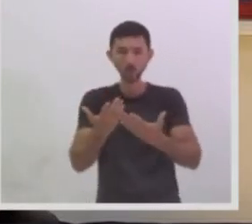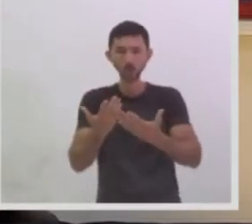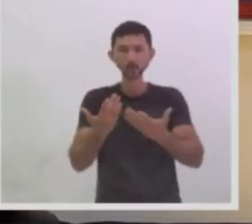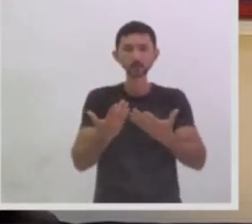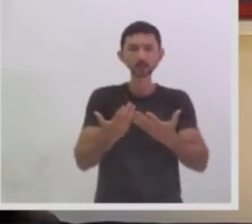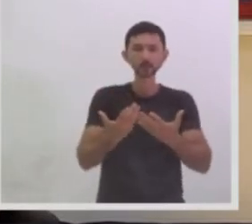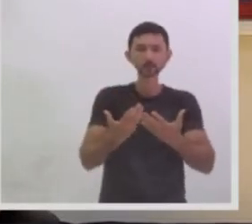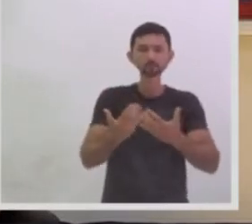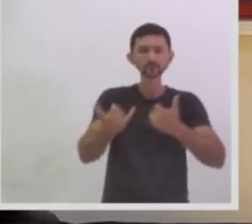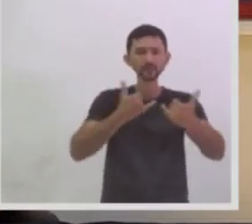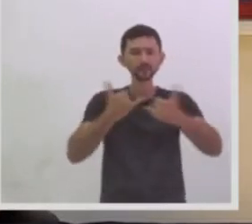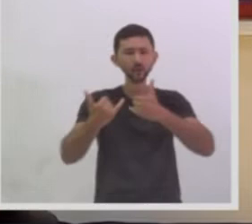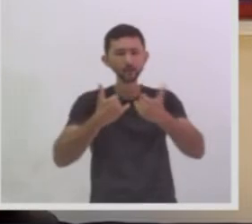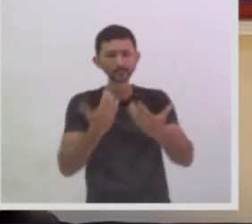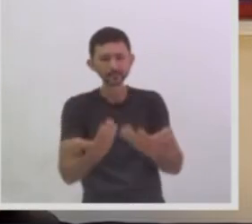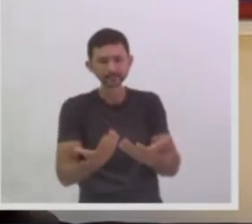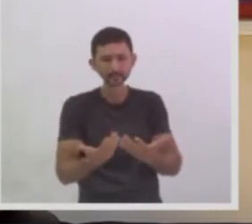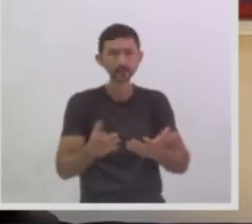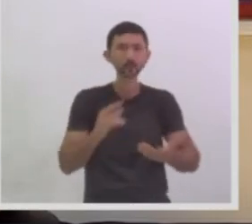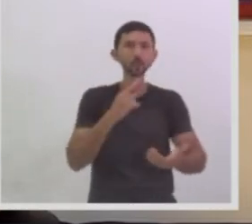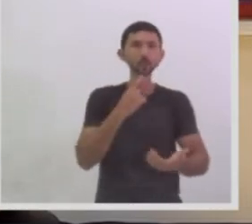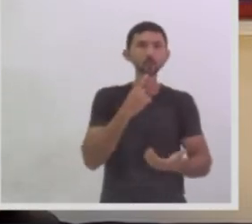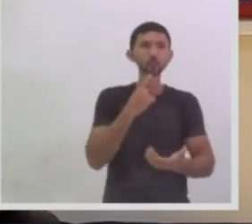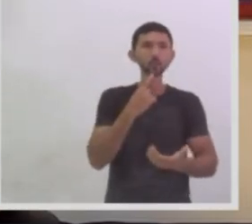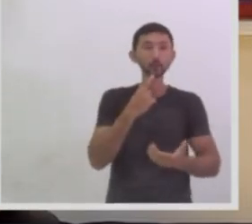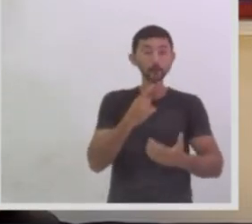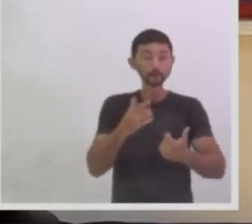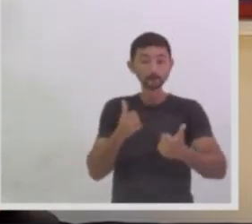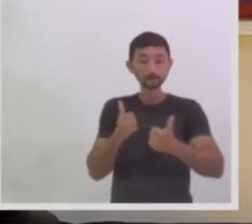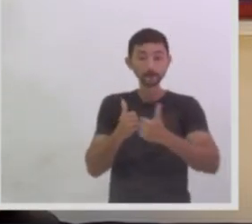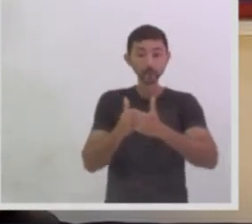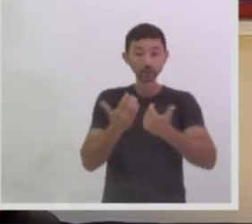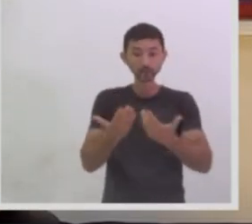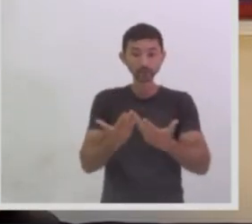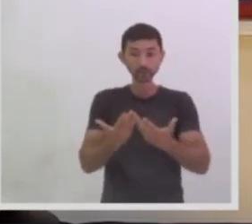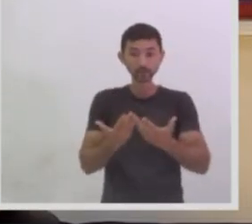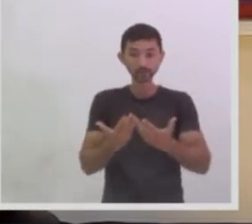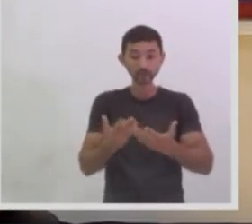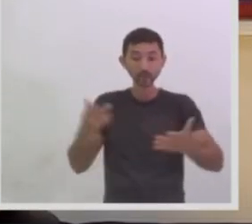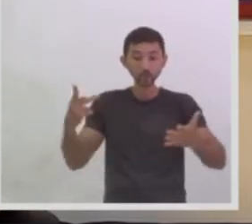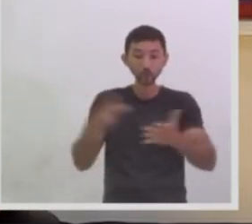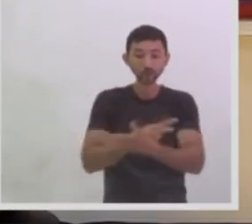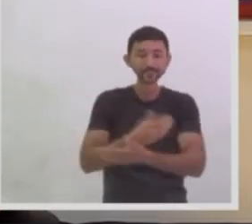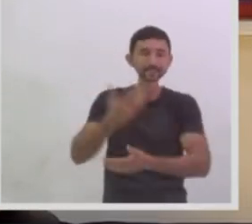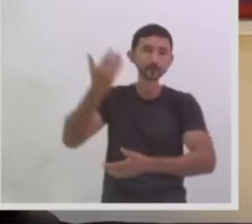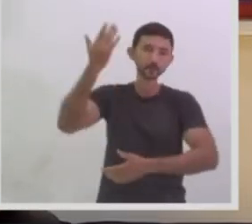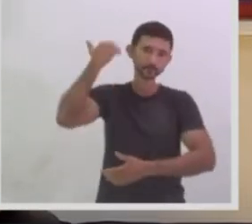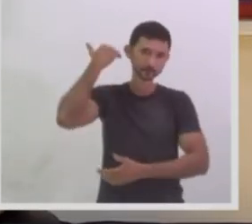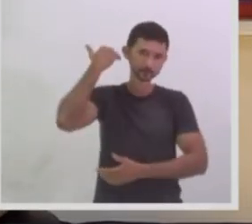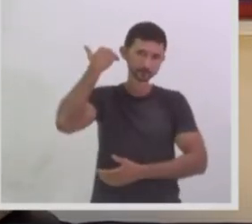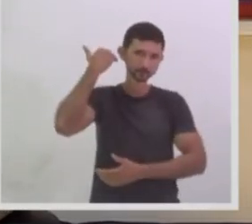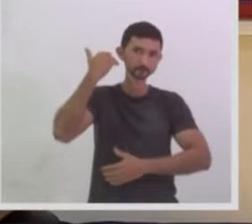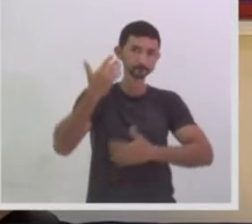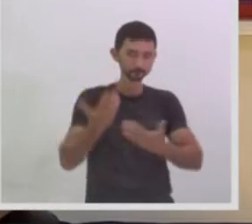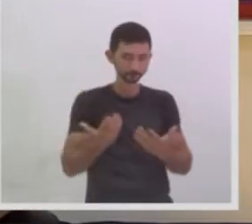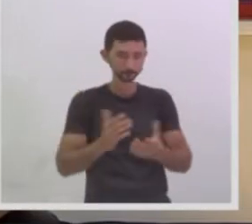investigador, informações mais próximas da realidade daquilo que realmente aconteceu,